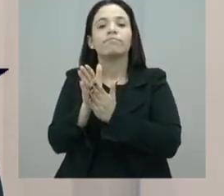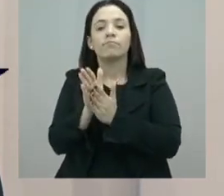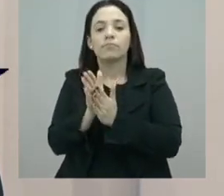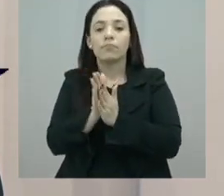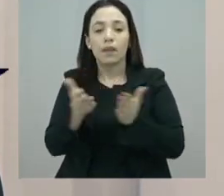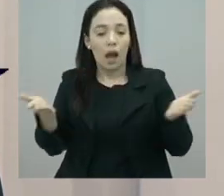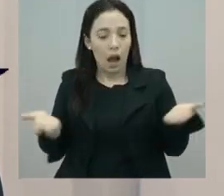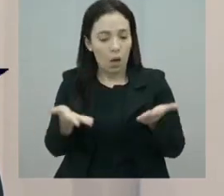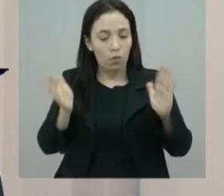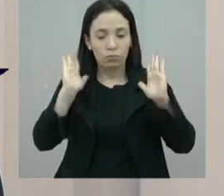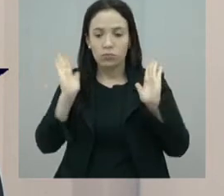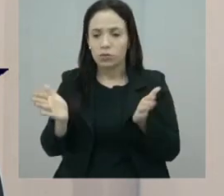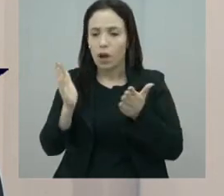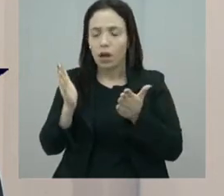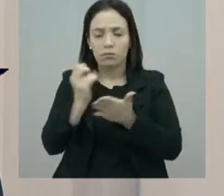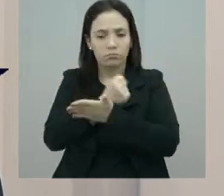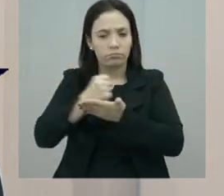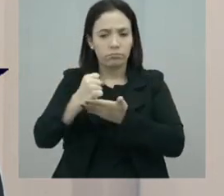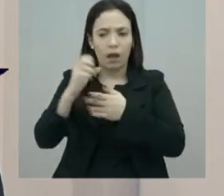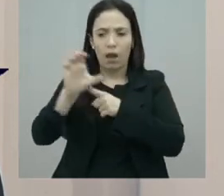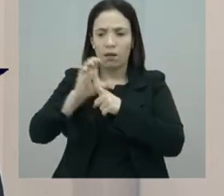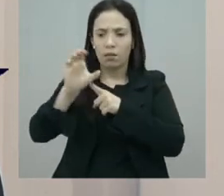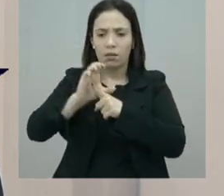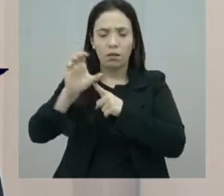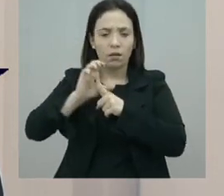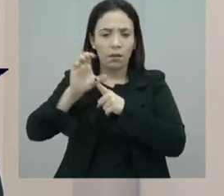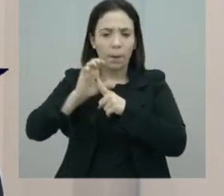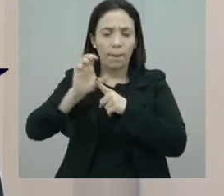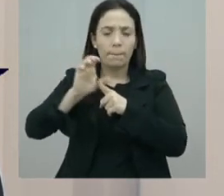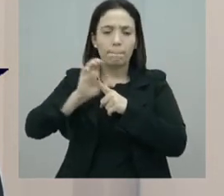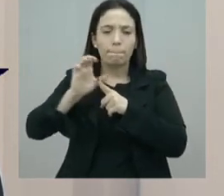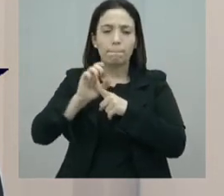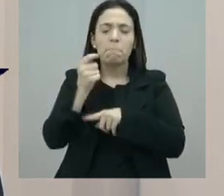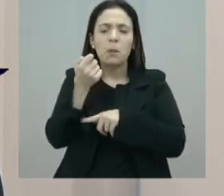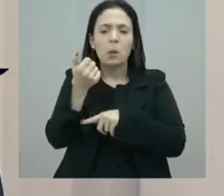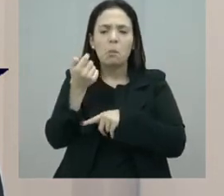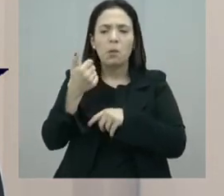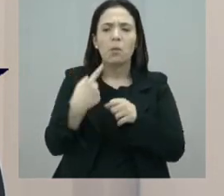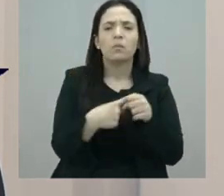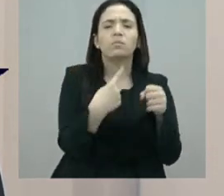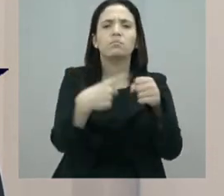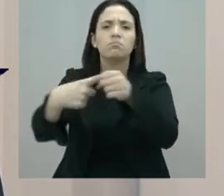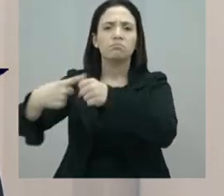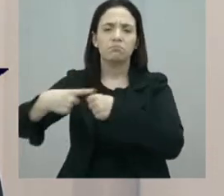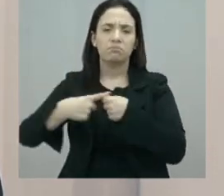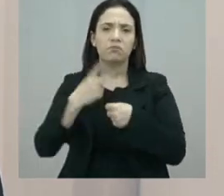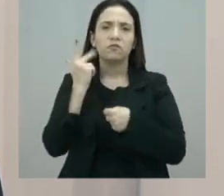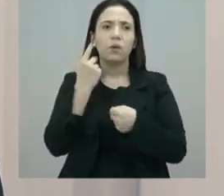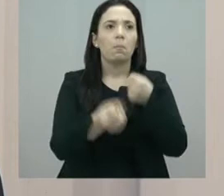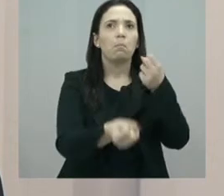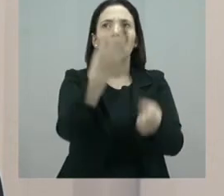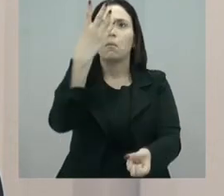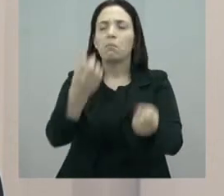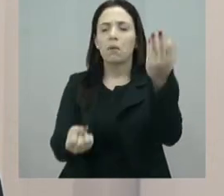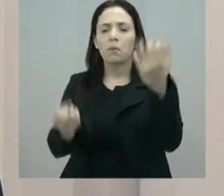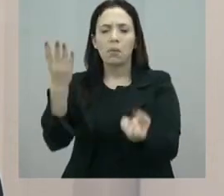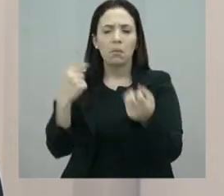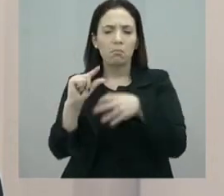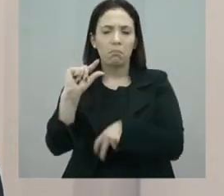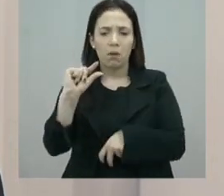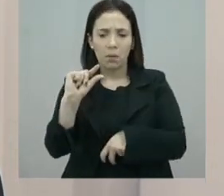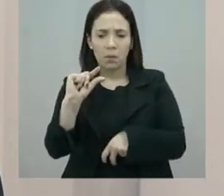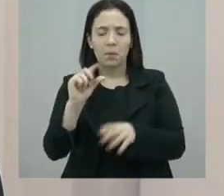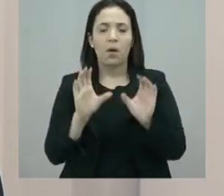vencido. E, que eu saiba, muito poucos municípios cearenses instituíram esse comitê